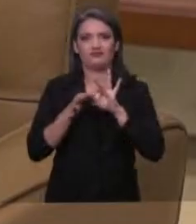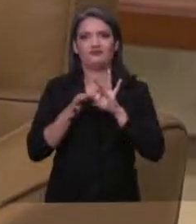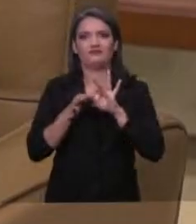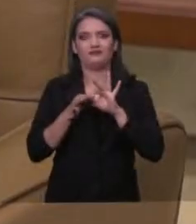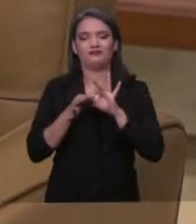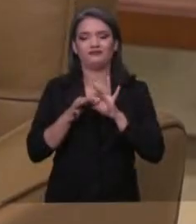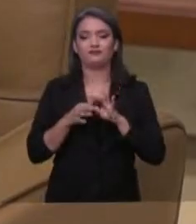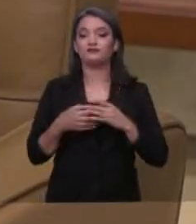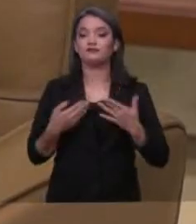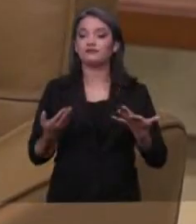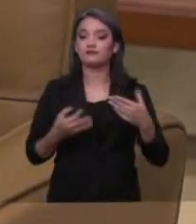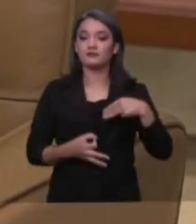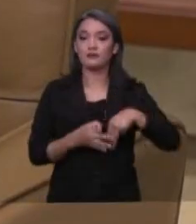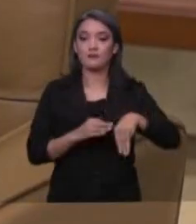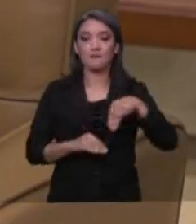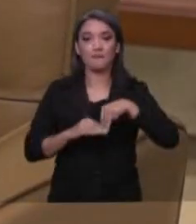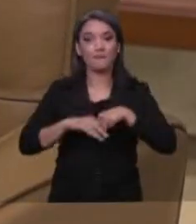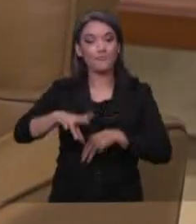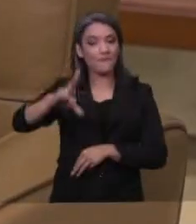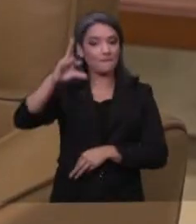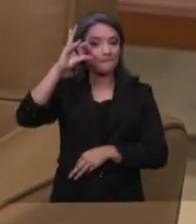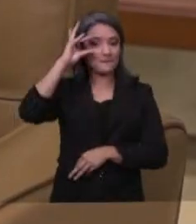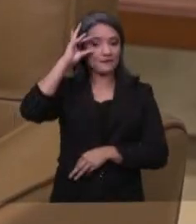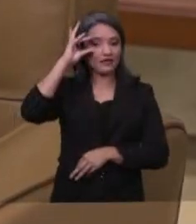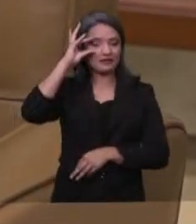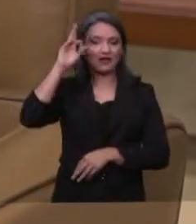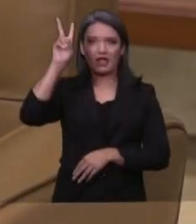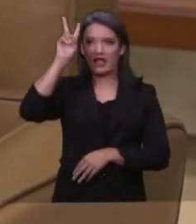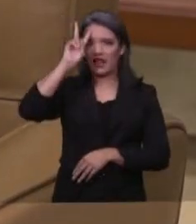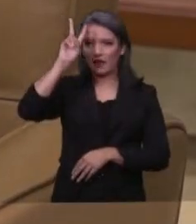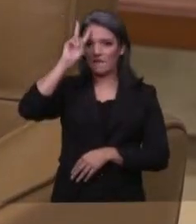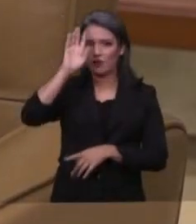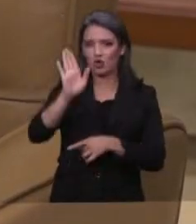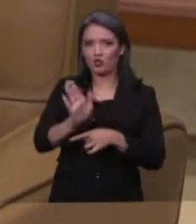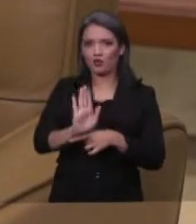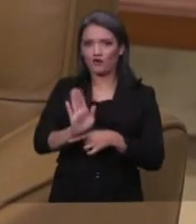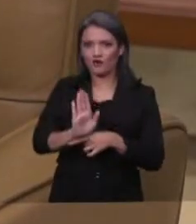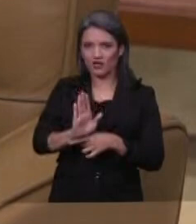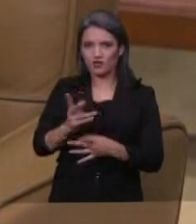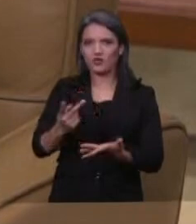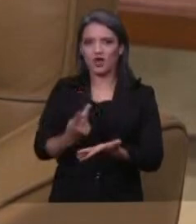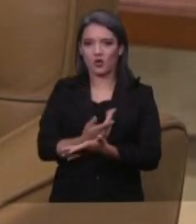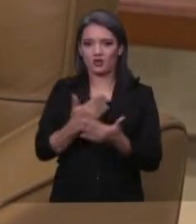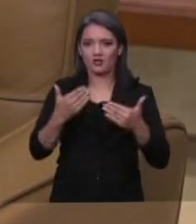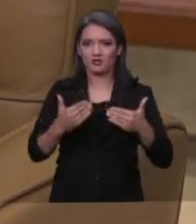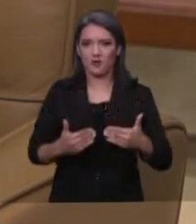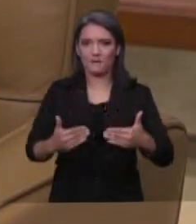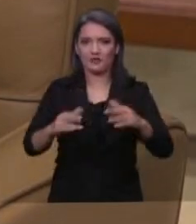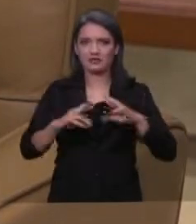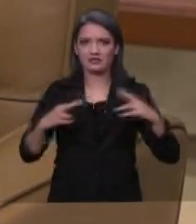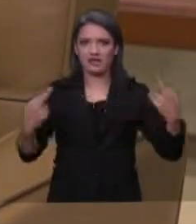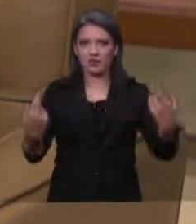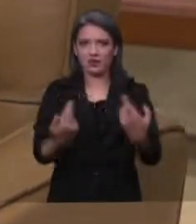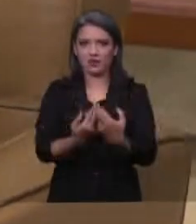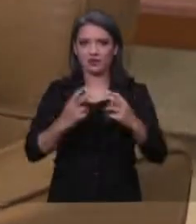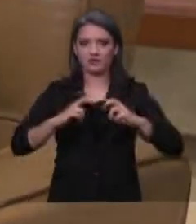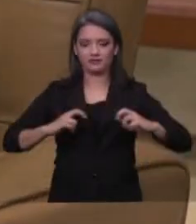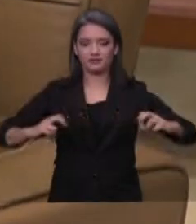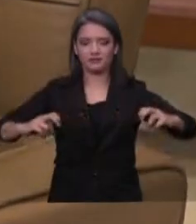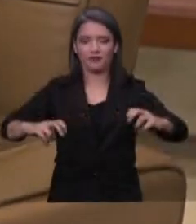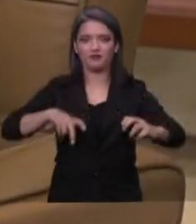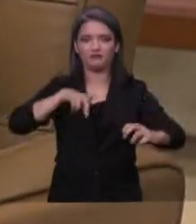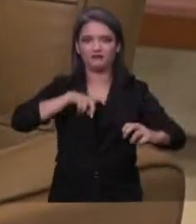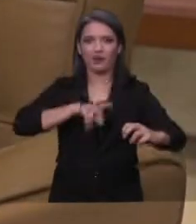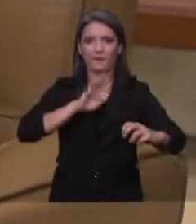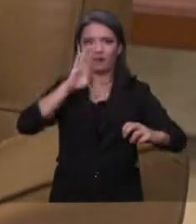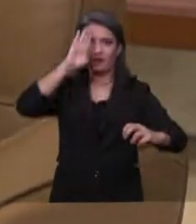O ministro André lembrou da tal gravação daquela reunião ministerial. É bom lembrar